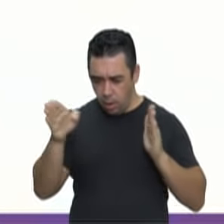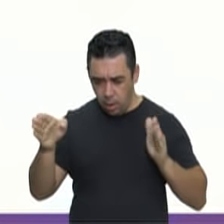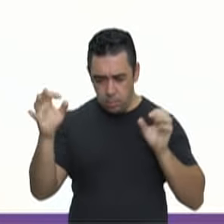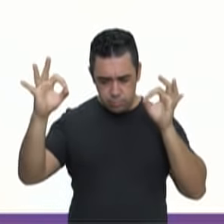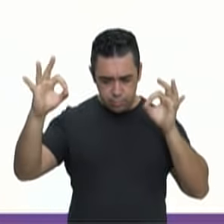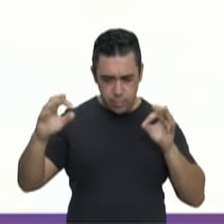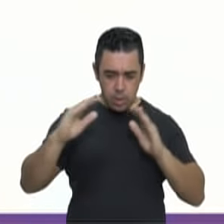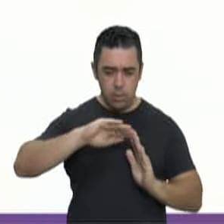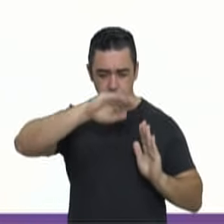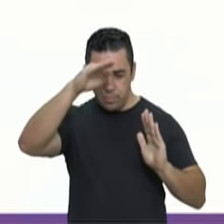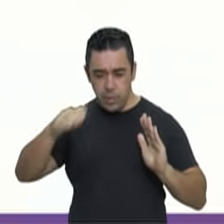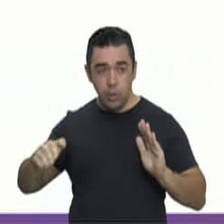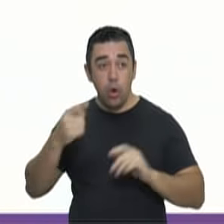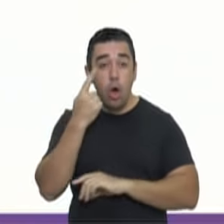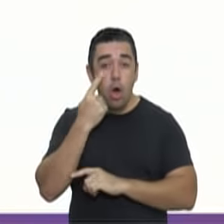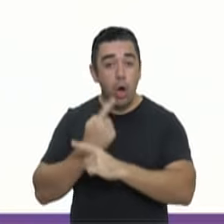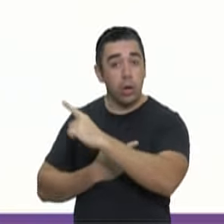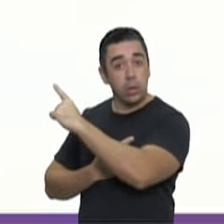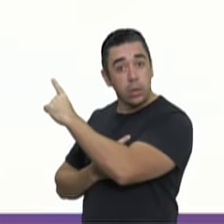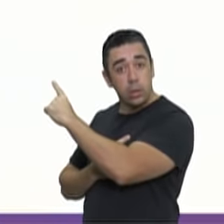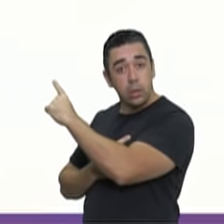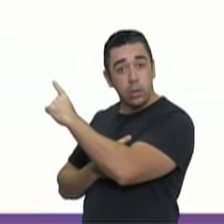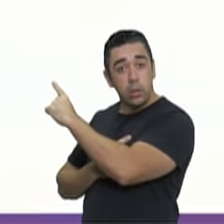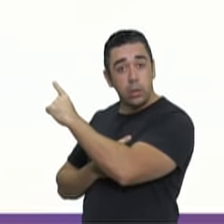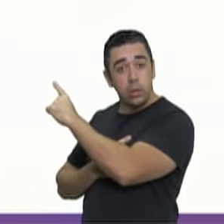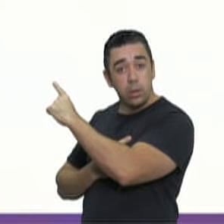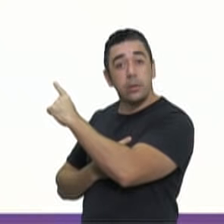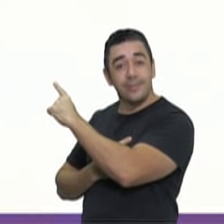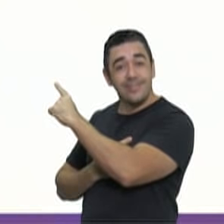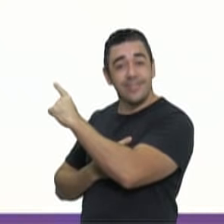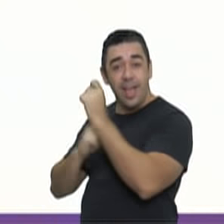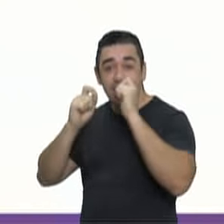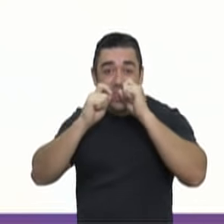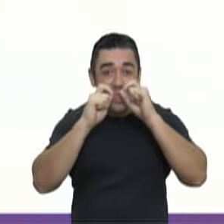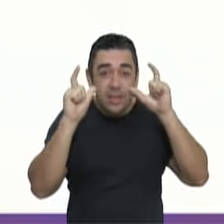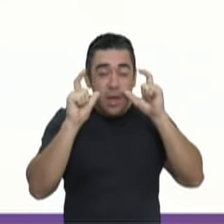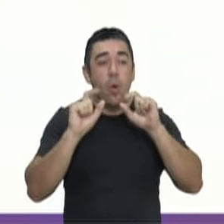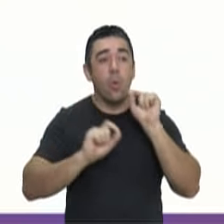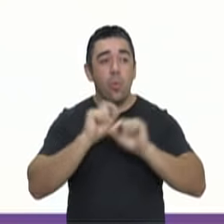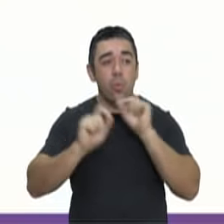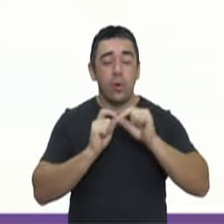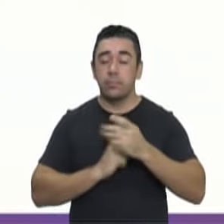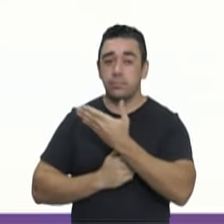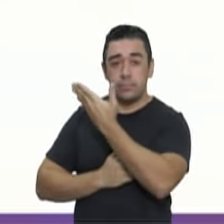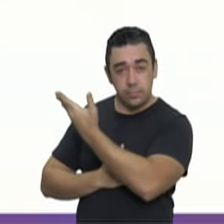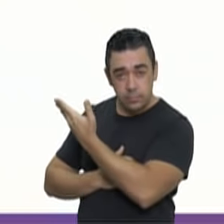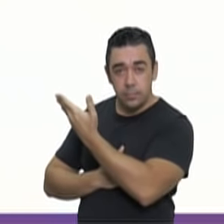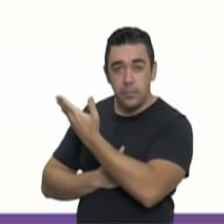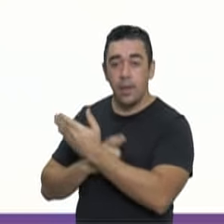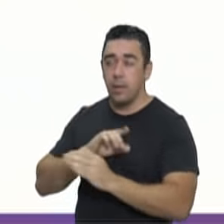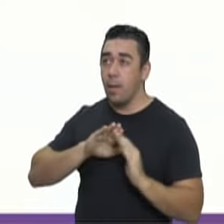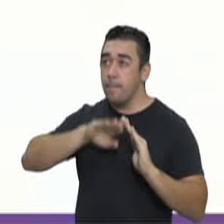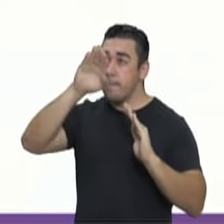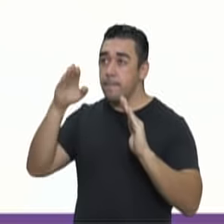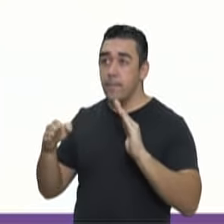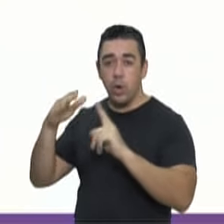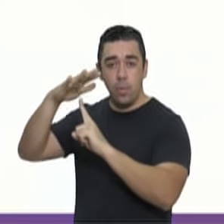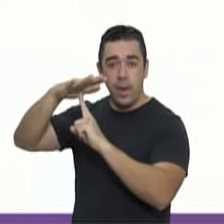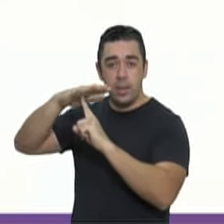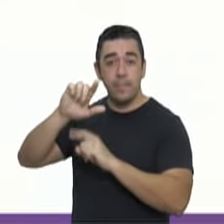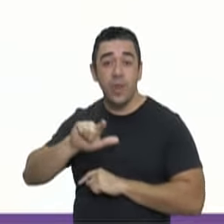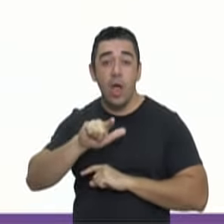E aí você está vendo 2 imagens na sua tela. Olhando ali com bastante atenção, você vai ver uma das imagens é a do Pico Paraná e a